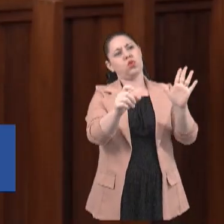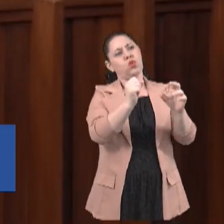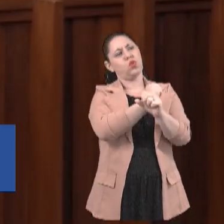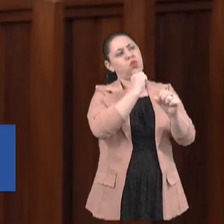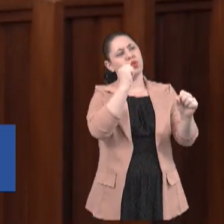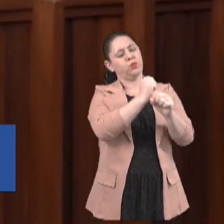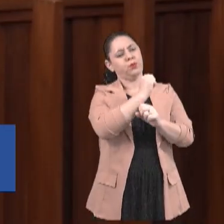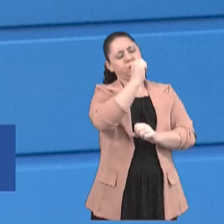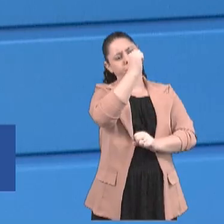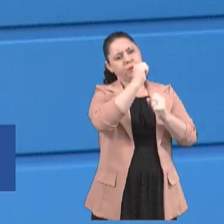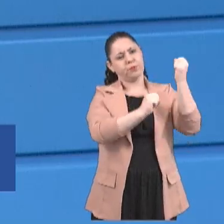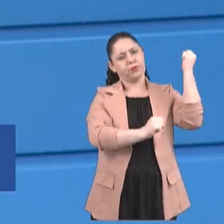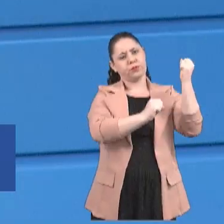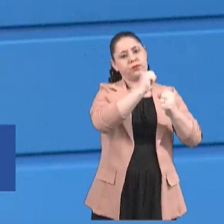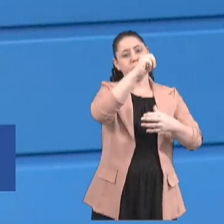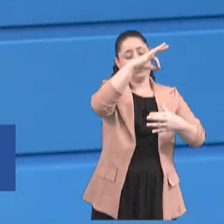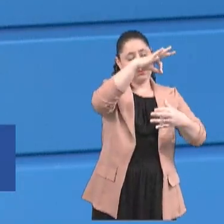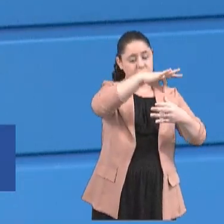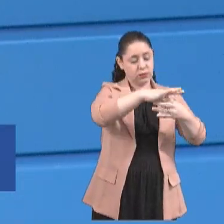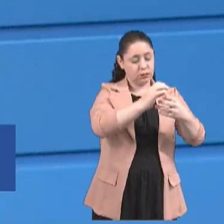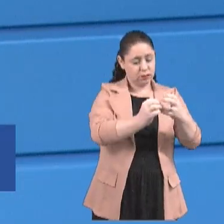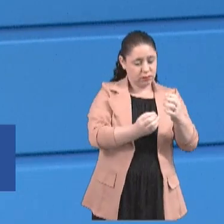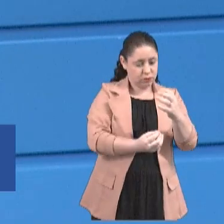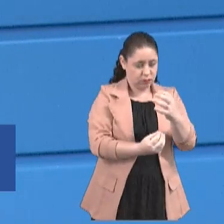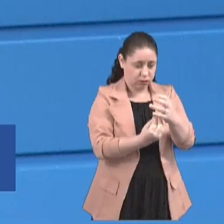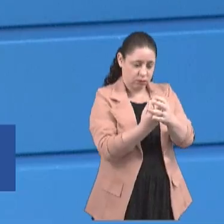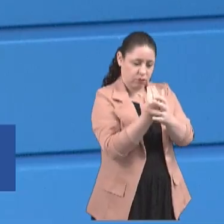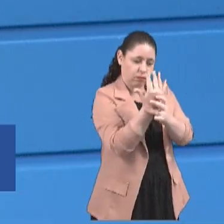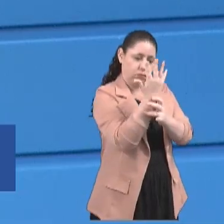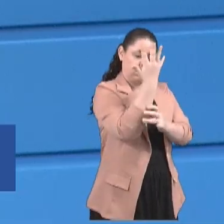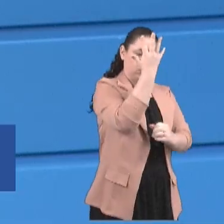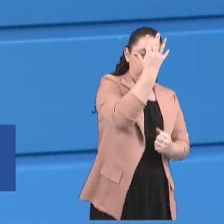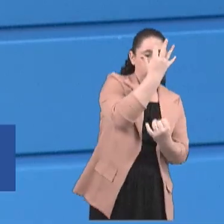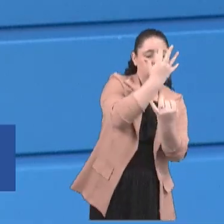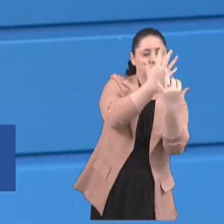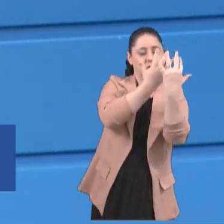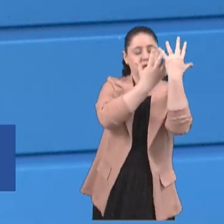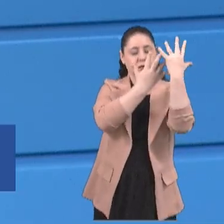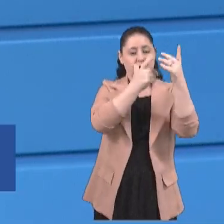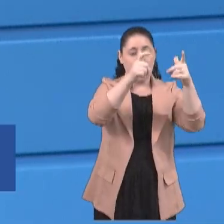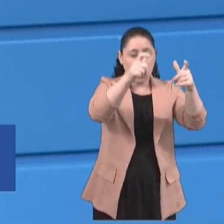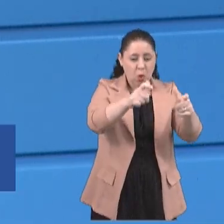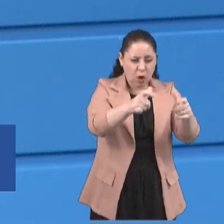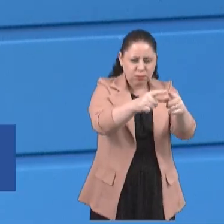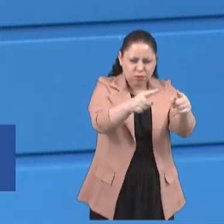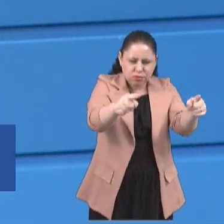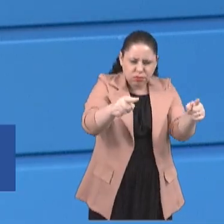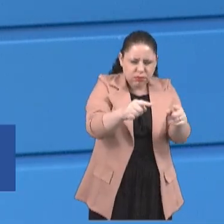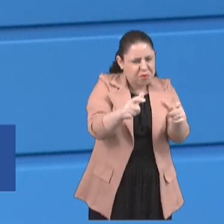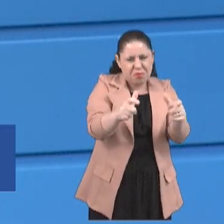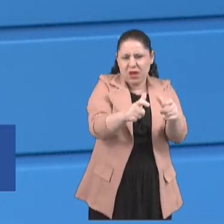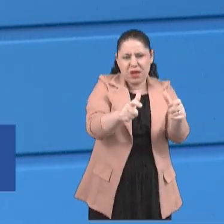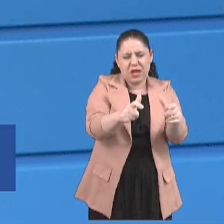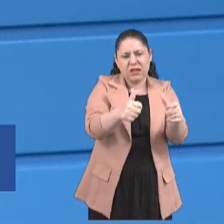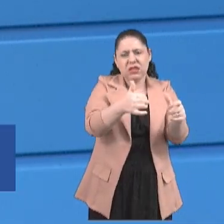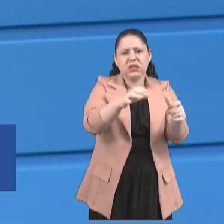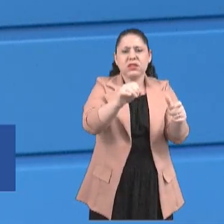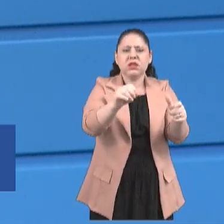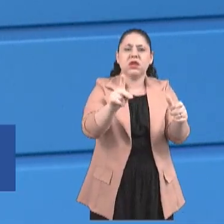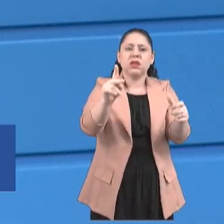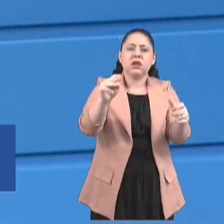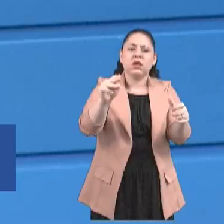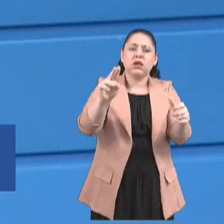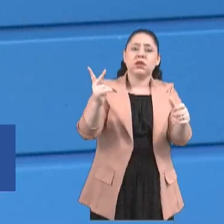das indústrias, do plantio das florestas, seja reservada áreas que sejam pequenas, 100 hectares,